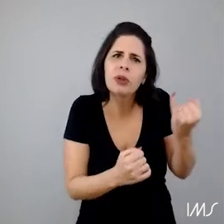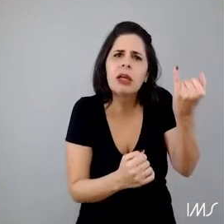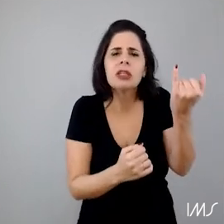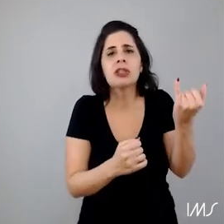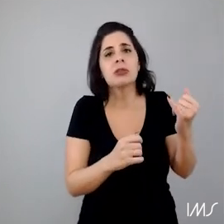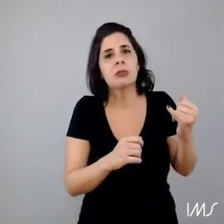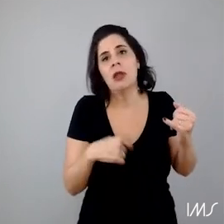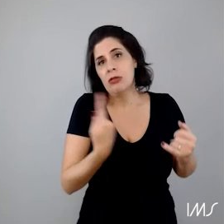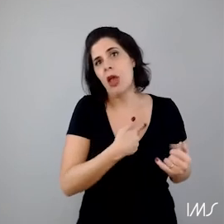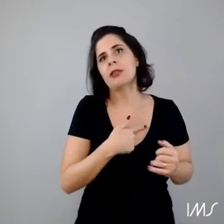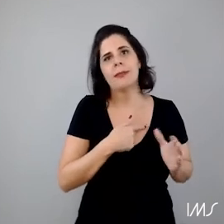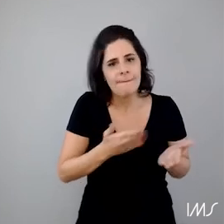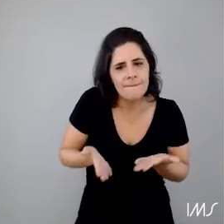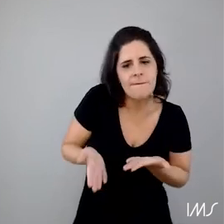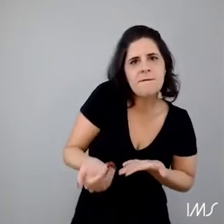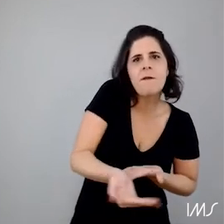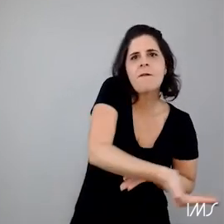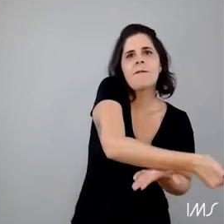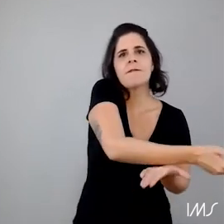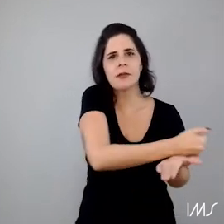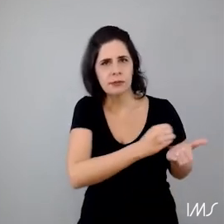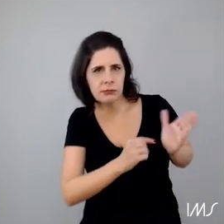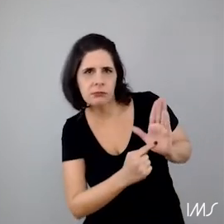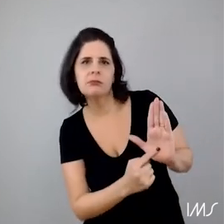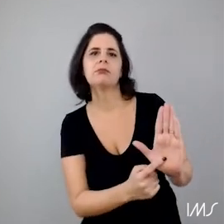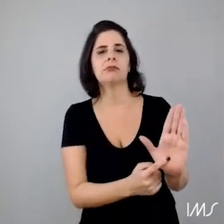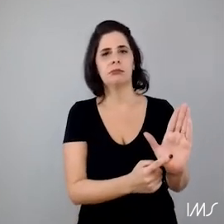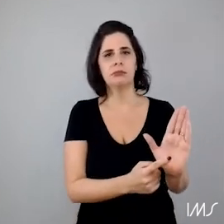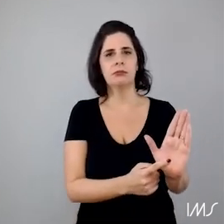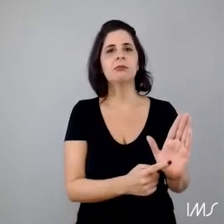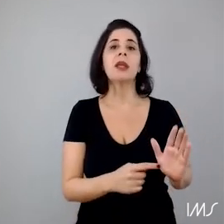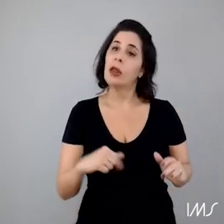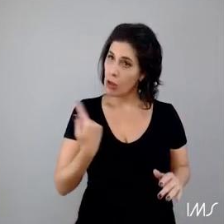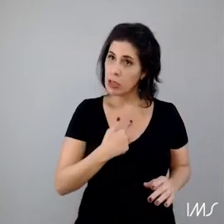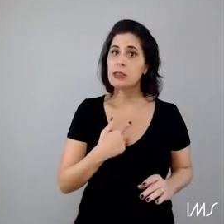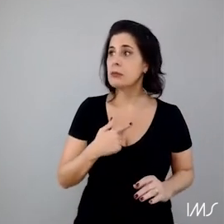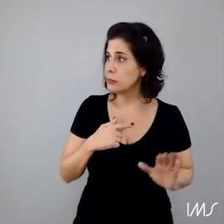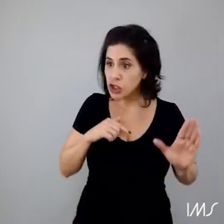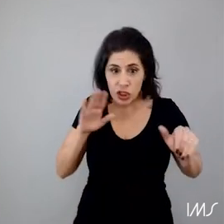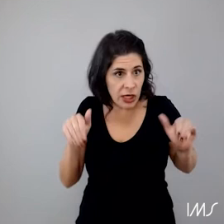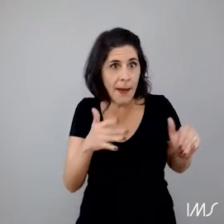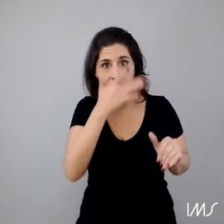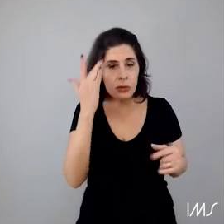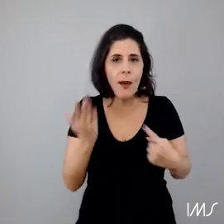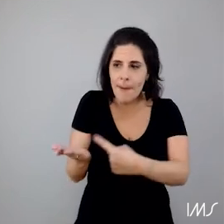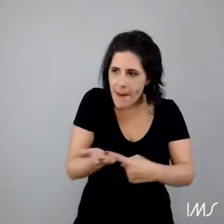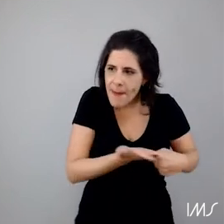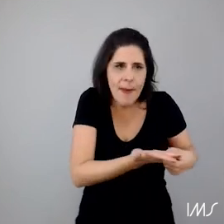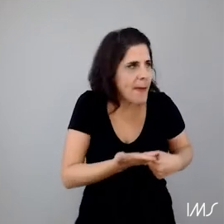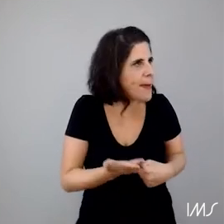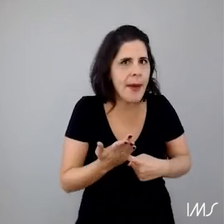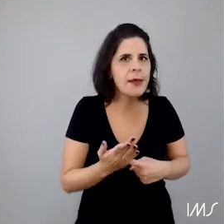de reuniões para se decidir qual é o grupo selecionado, qual... que exposição que vai se fazer,